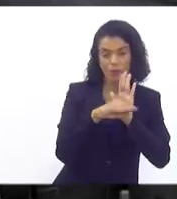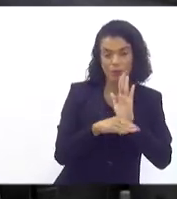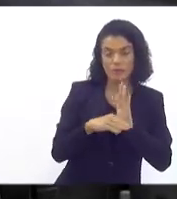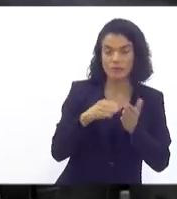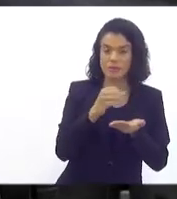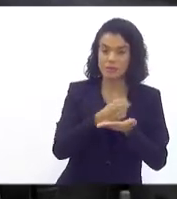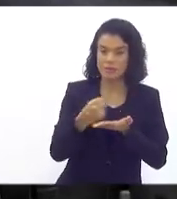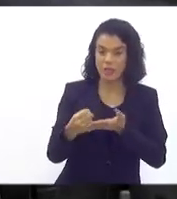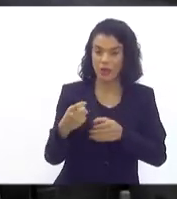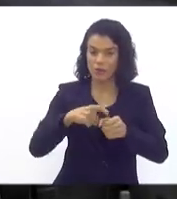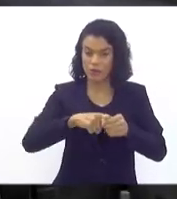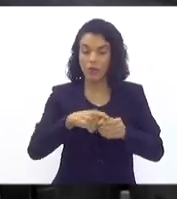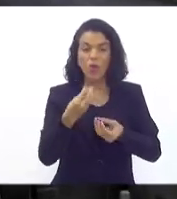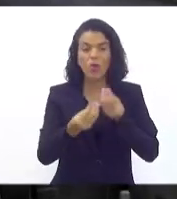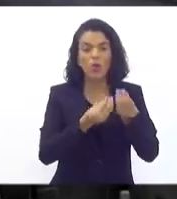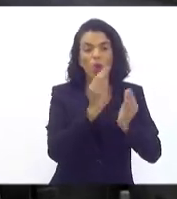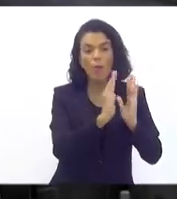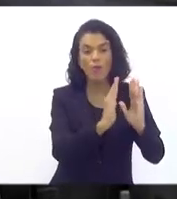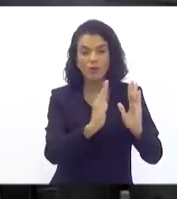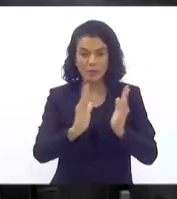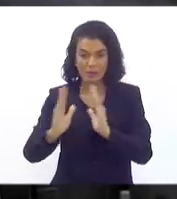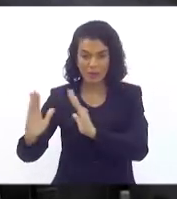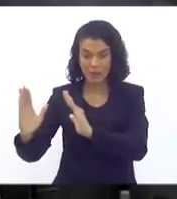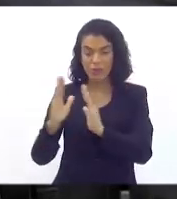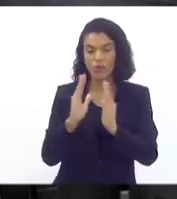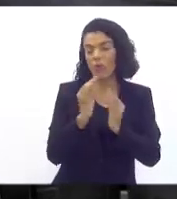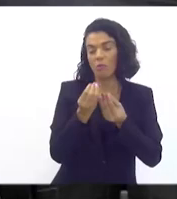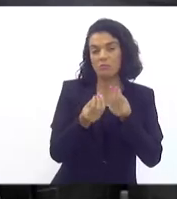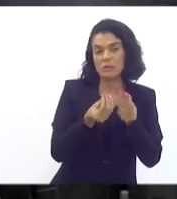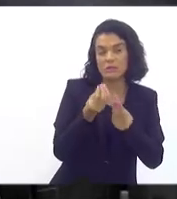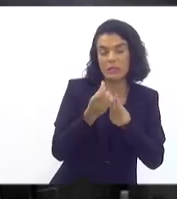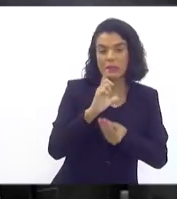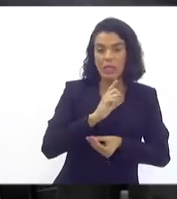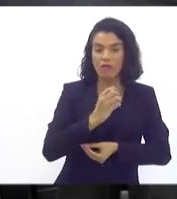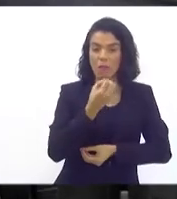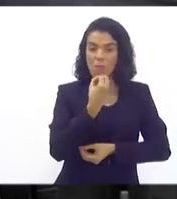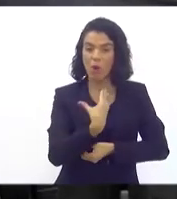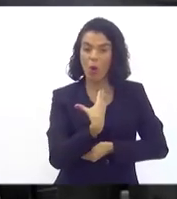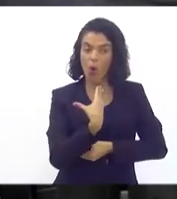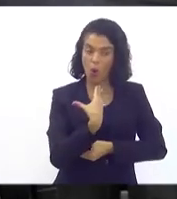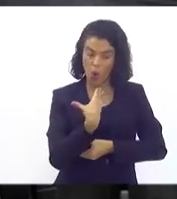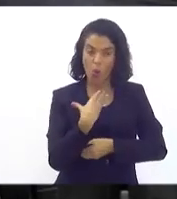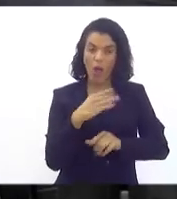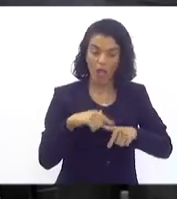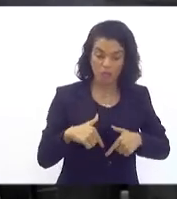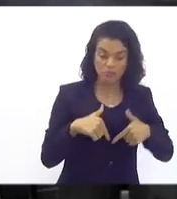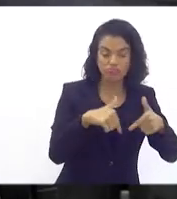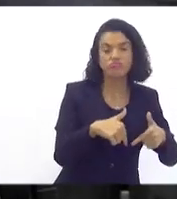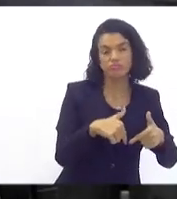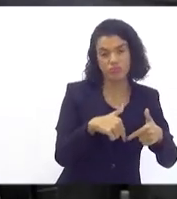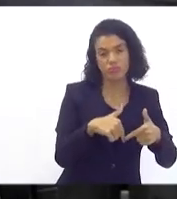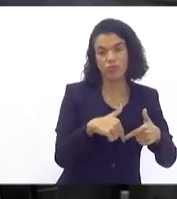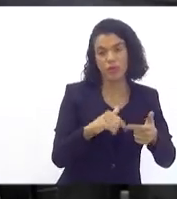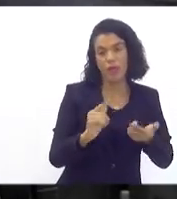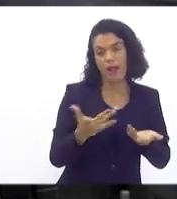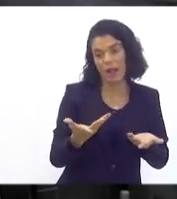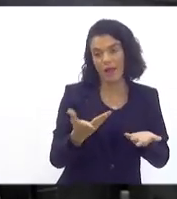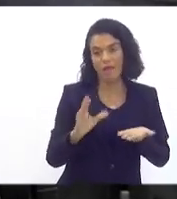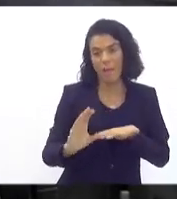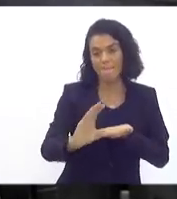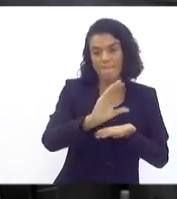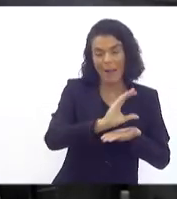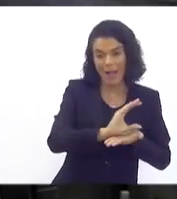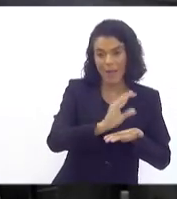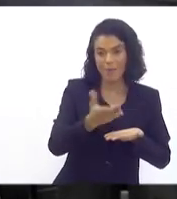como que como é que tramitou esse processo se ela foi teve comportamento ela vai receber a possibilidade da